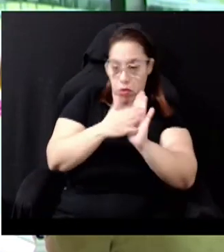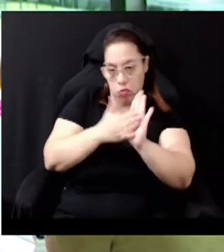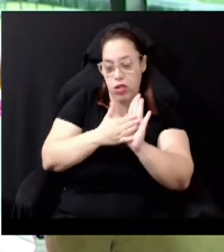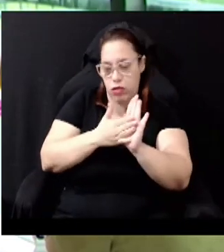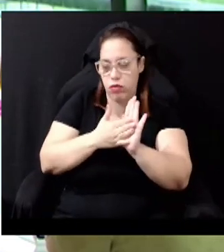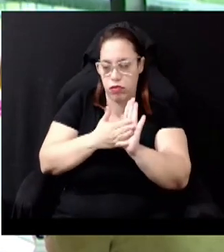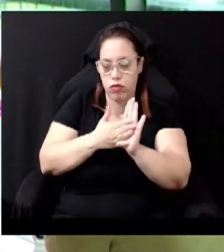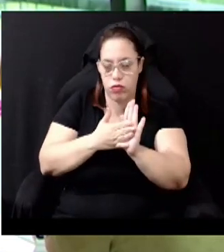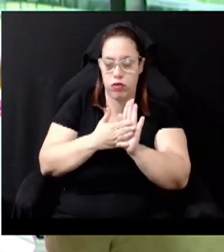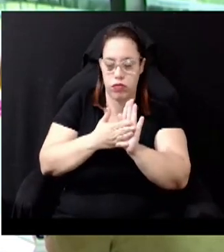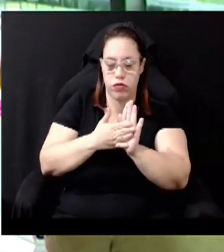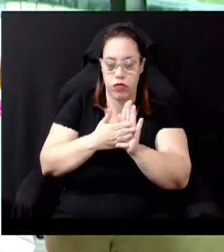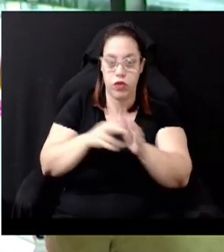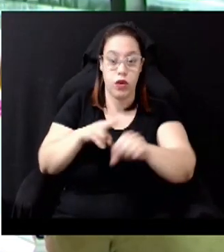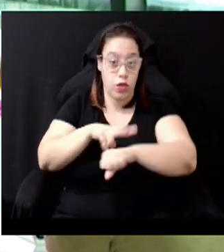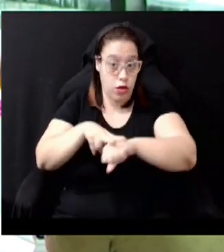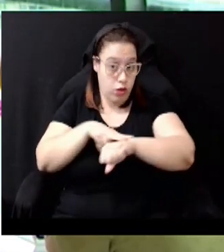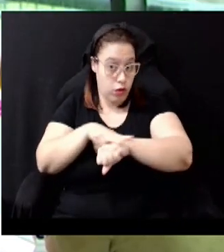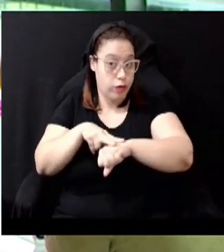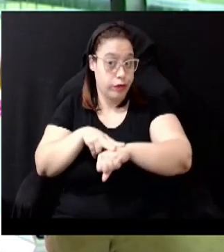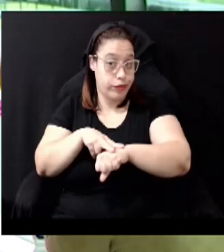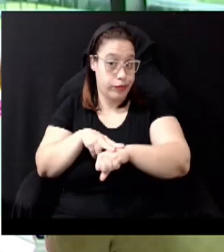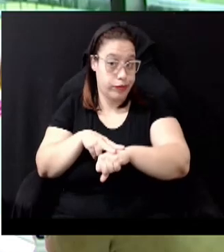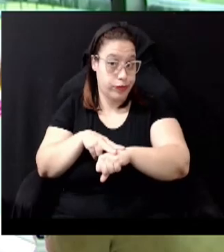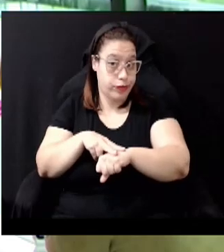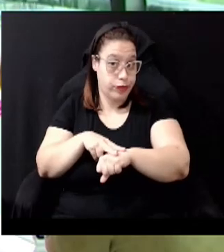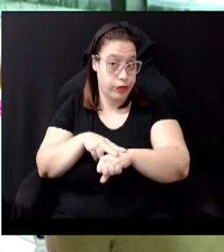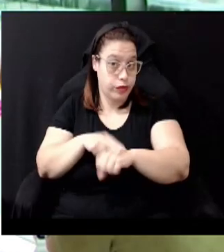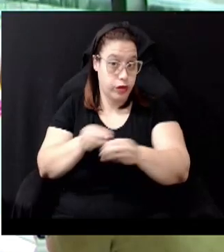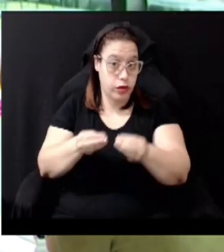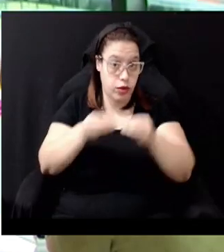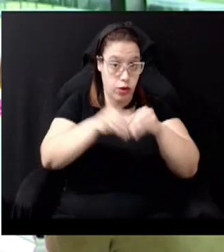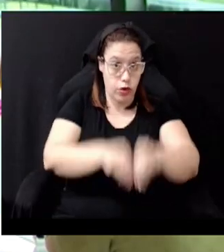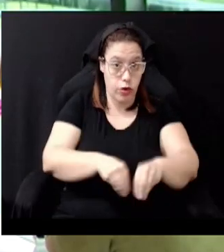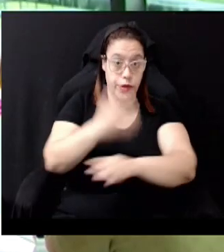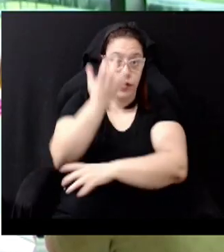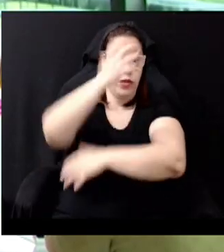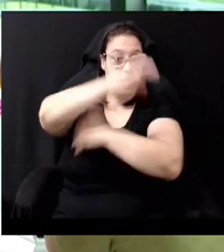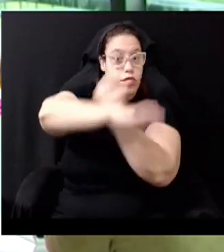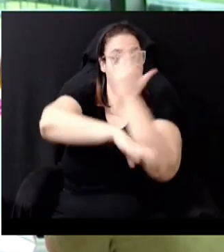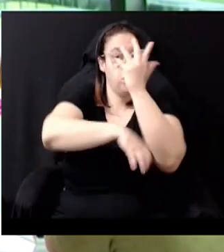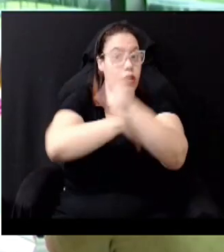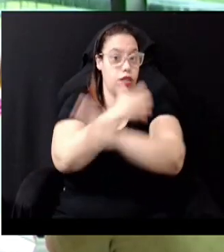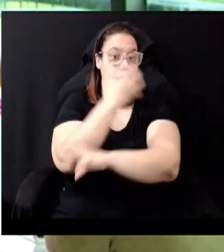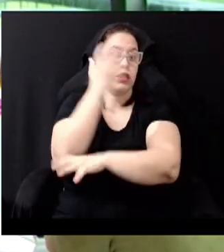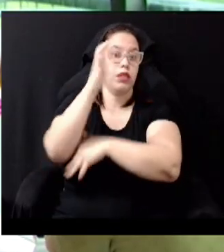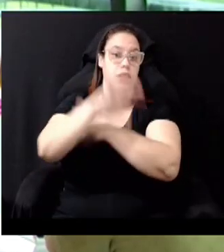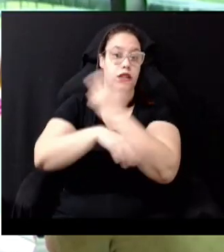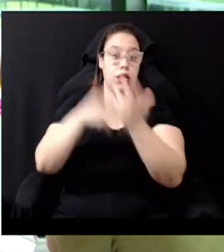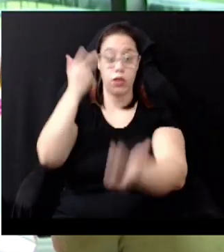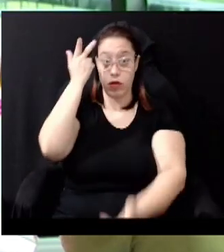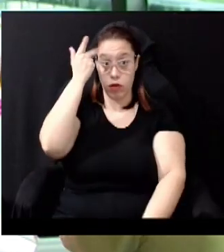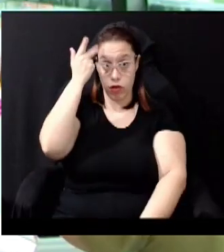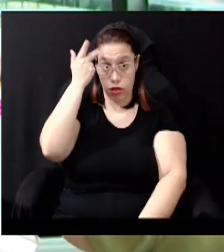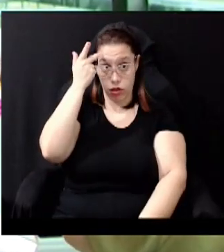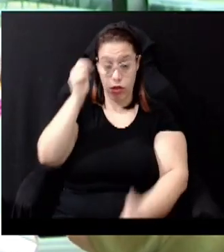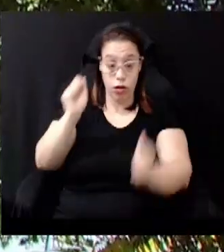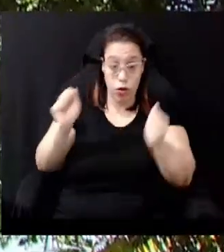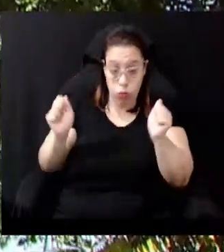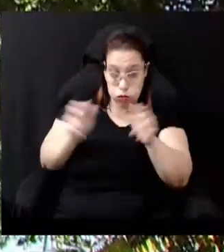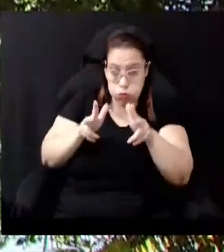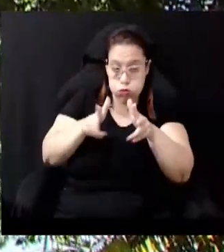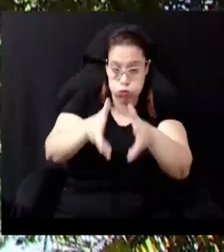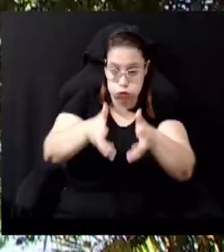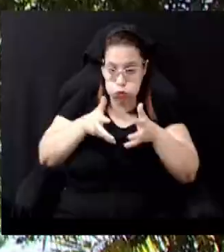áreas de preservação ambiental, o replantio de matas nativas, e isso naturalmente atrai a fauna local que vem para